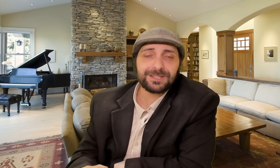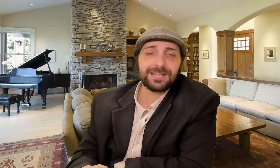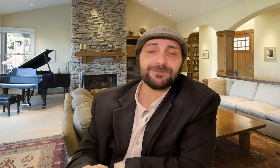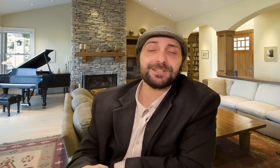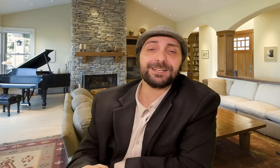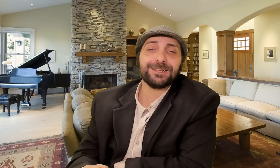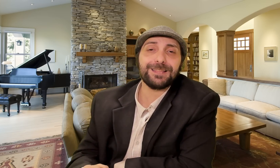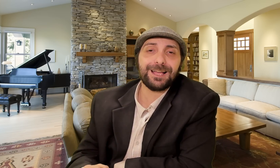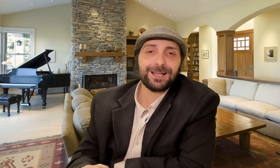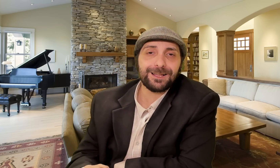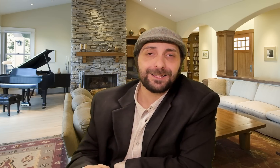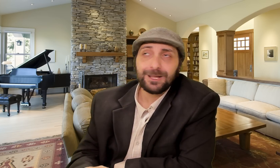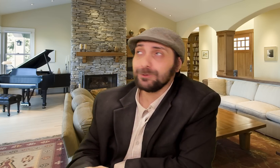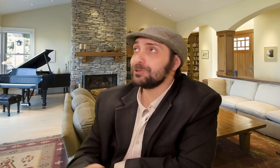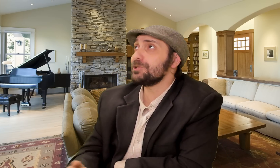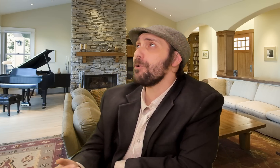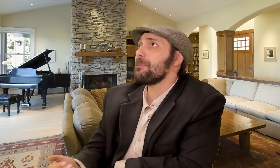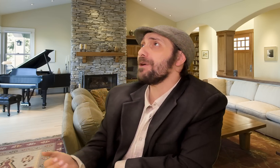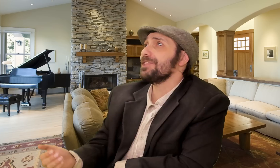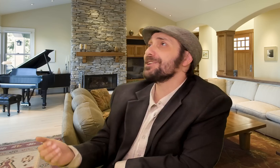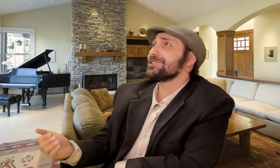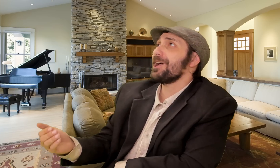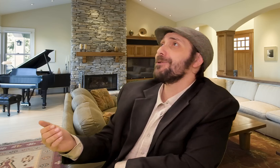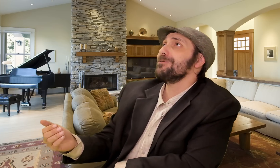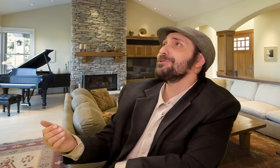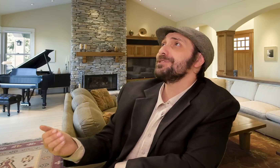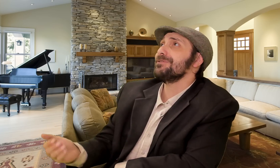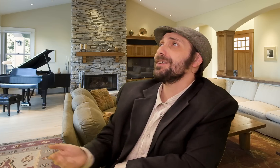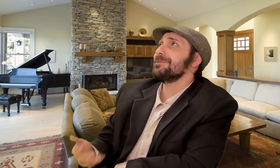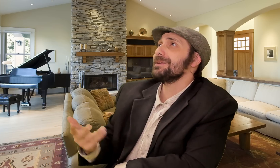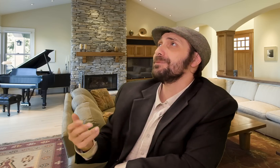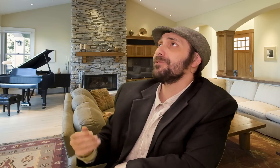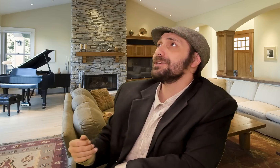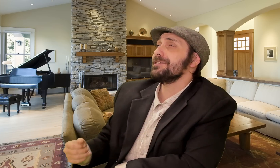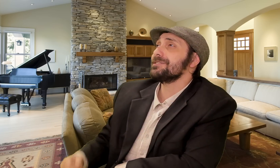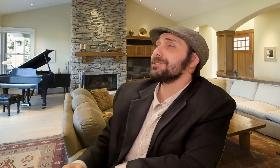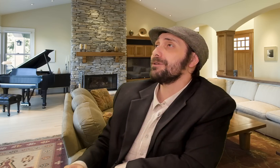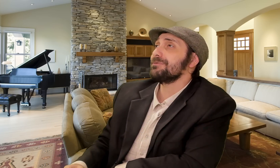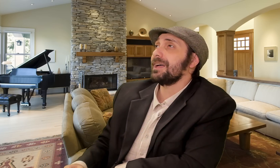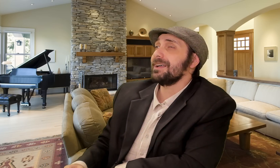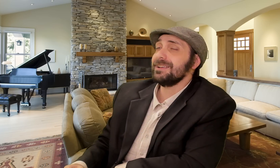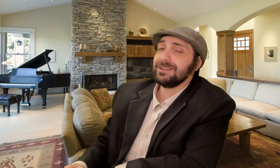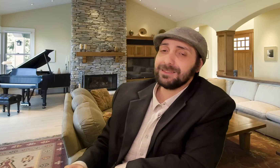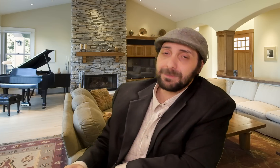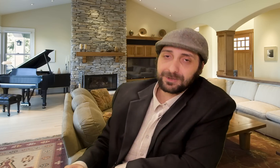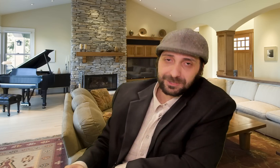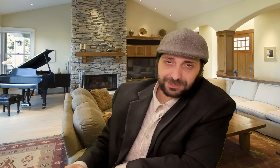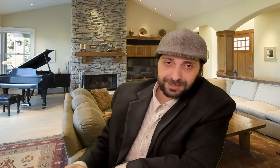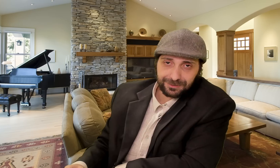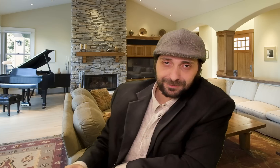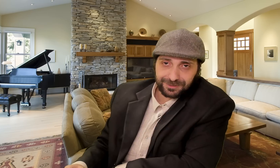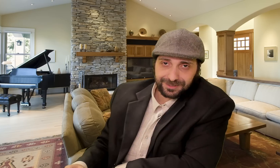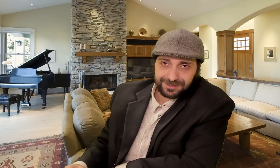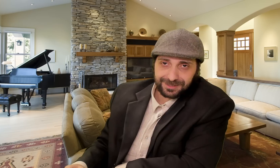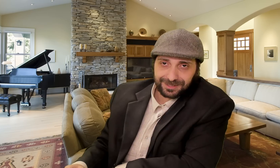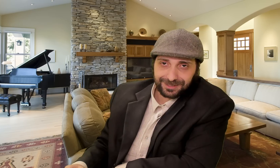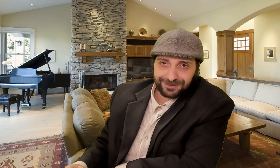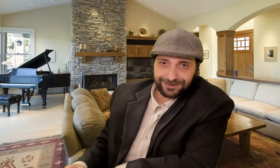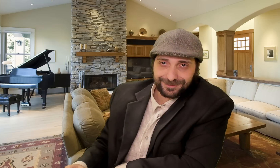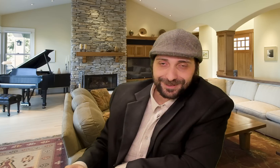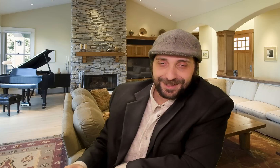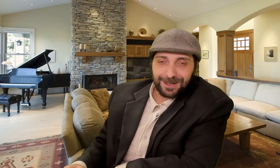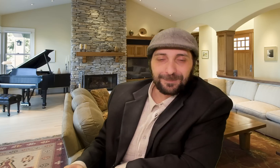que puseram se aquietar no seu pedestal tiveram mesmo foi que desceu do altar Eita Majestade eu tô